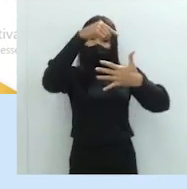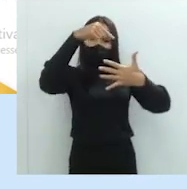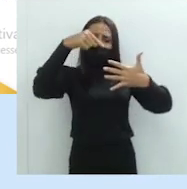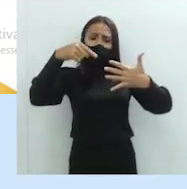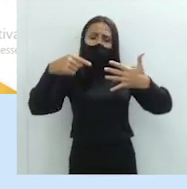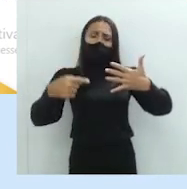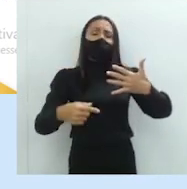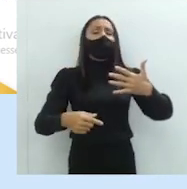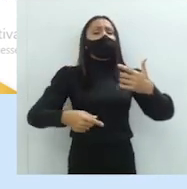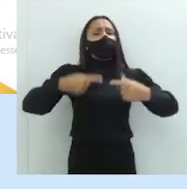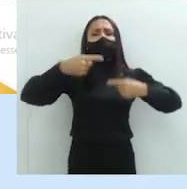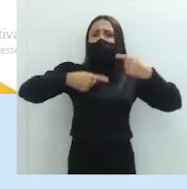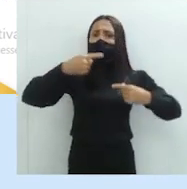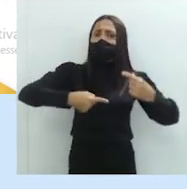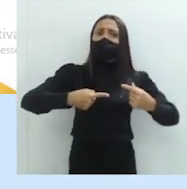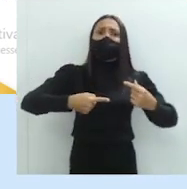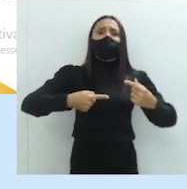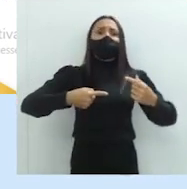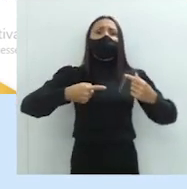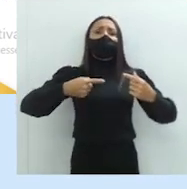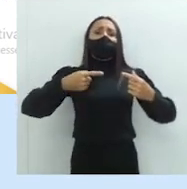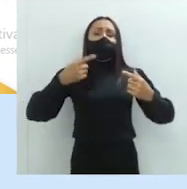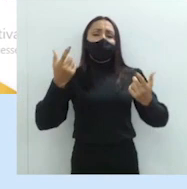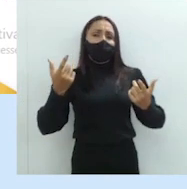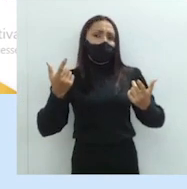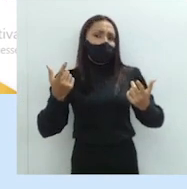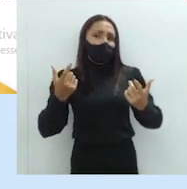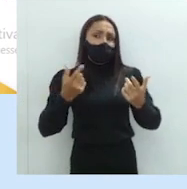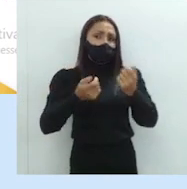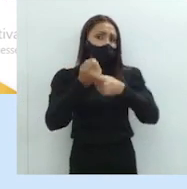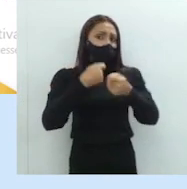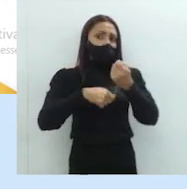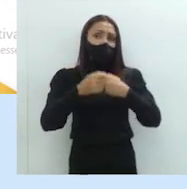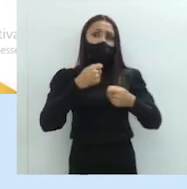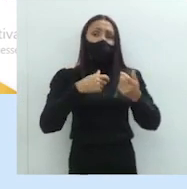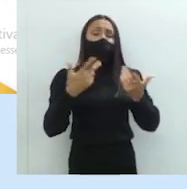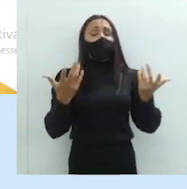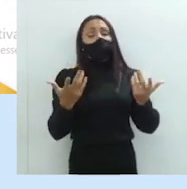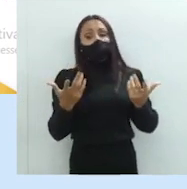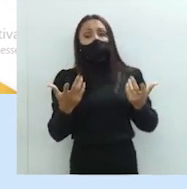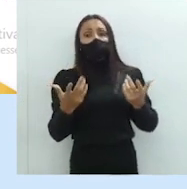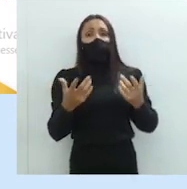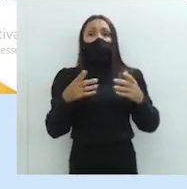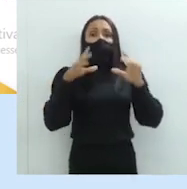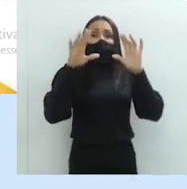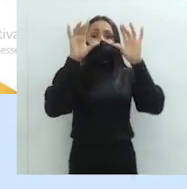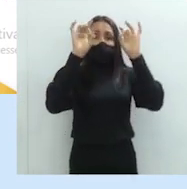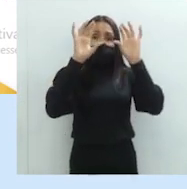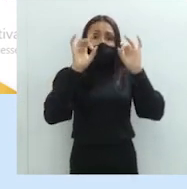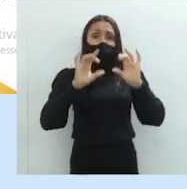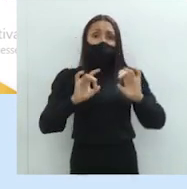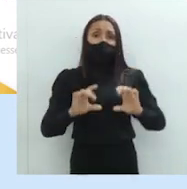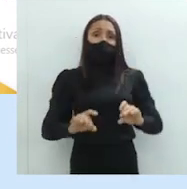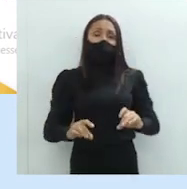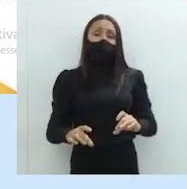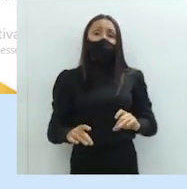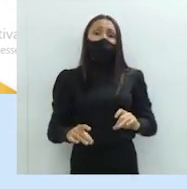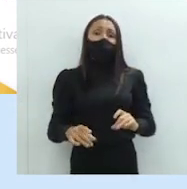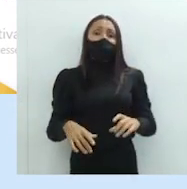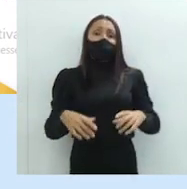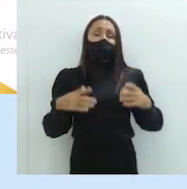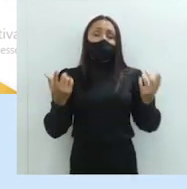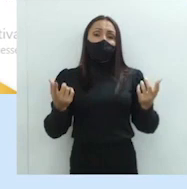políticas e econômicas em comum. Em especial, a disputa